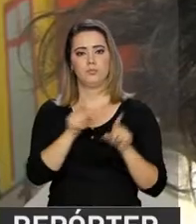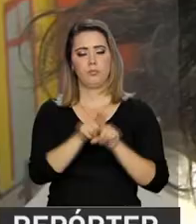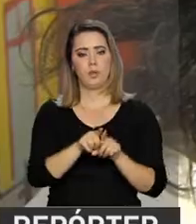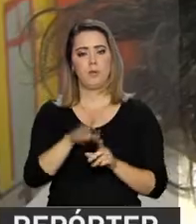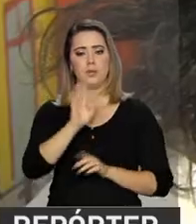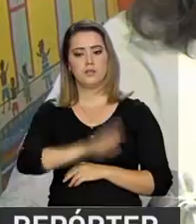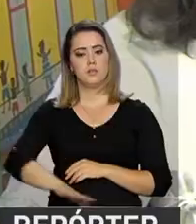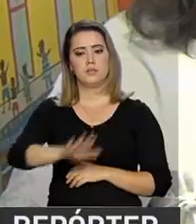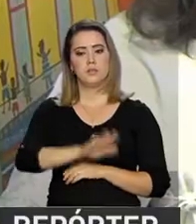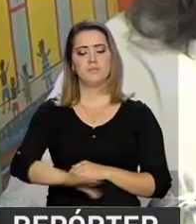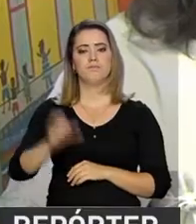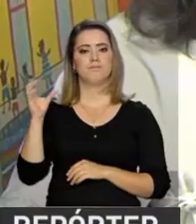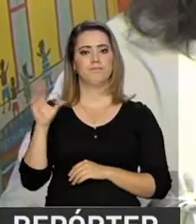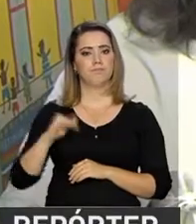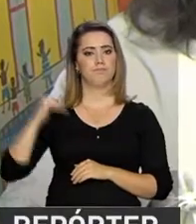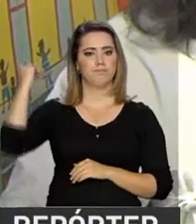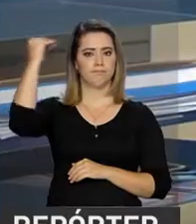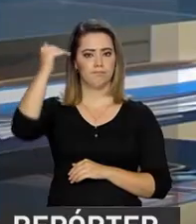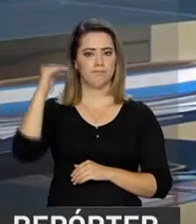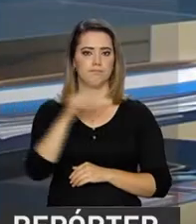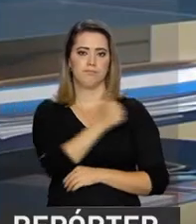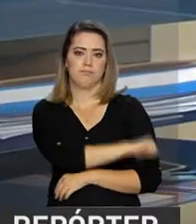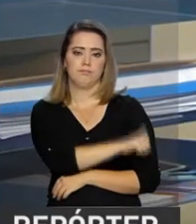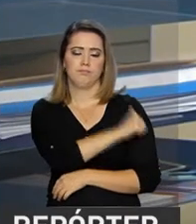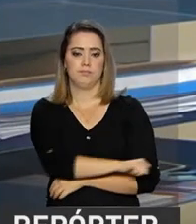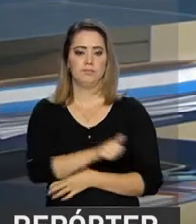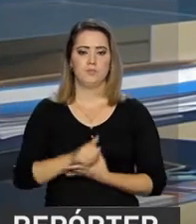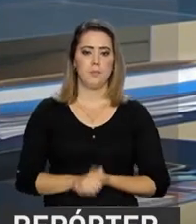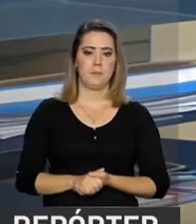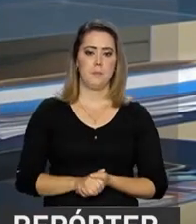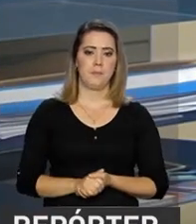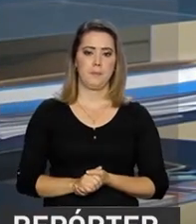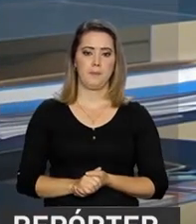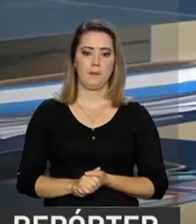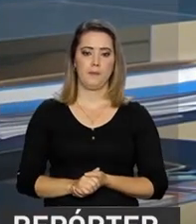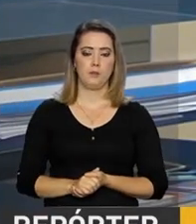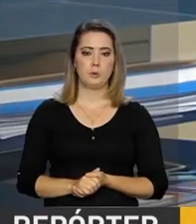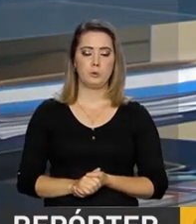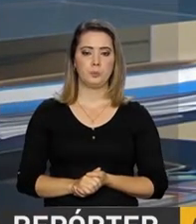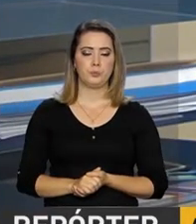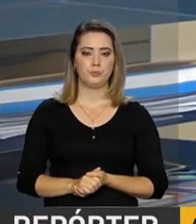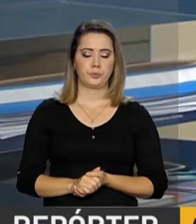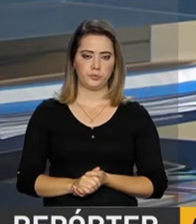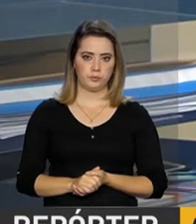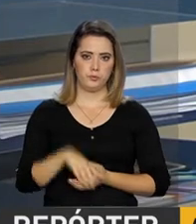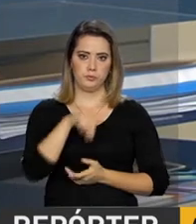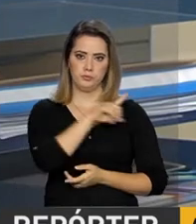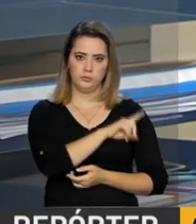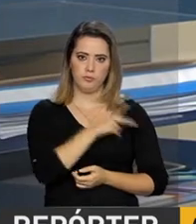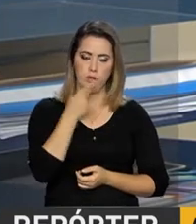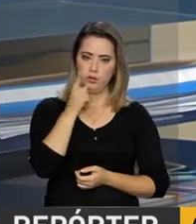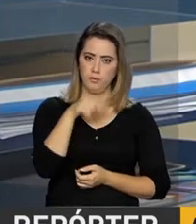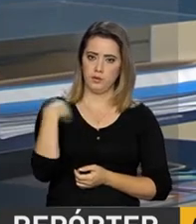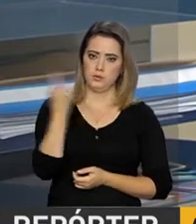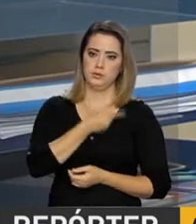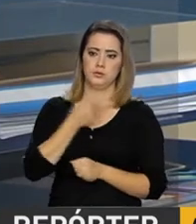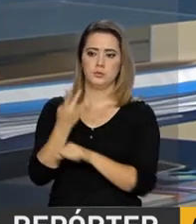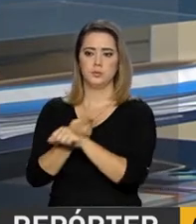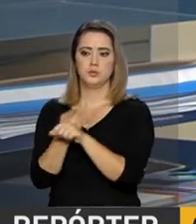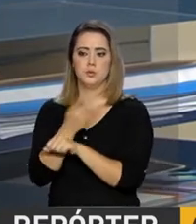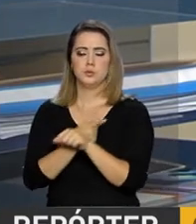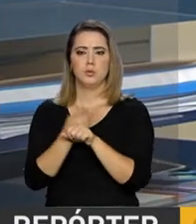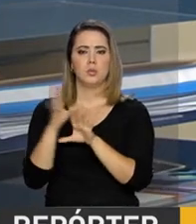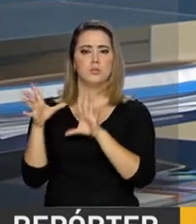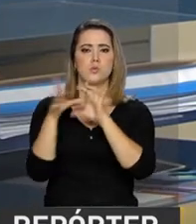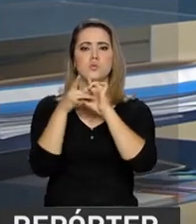crianças e adultos do rio de janeiro a gente vem buscando uma integração entre as diferentes esferas